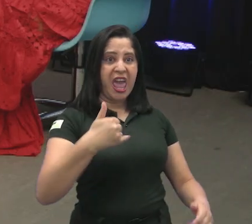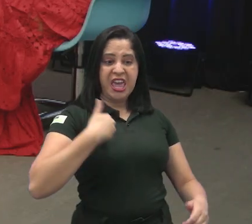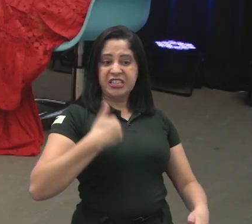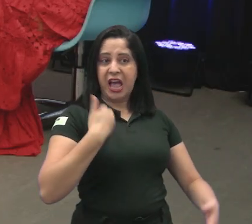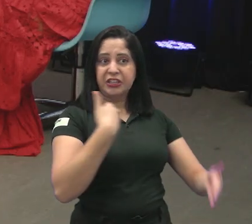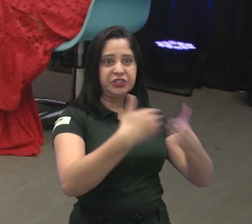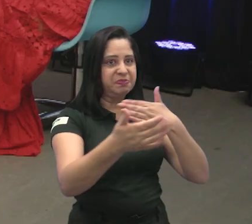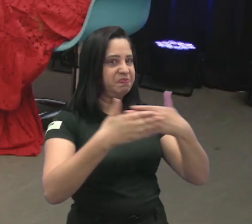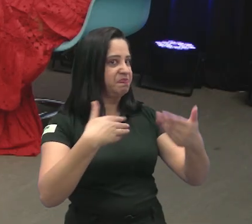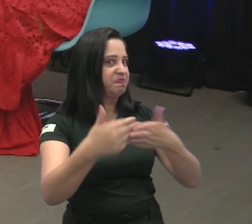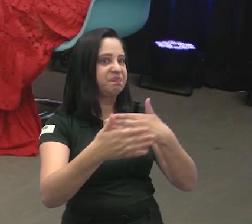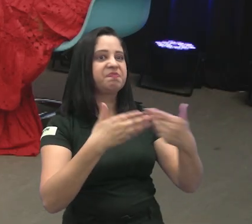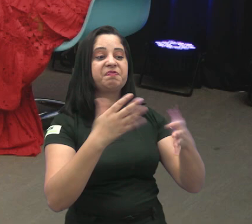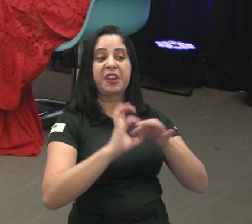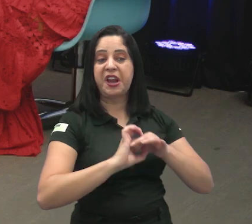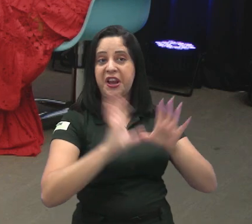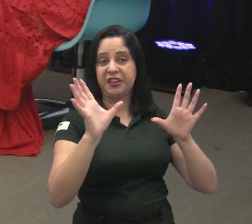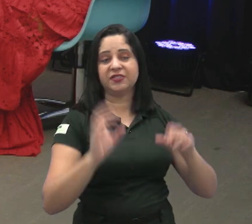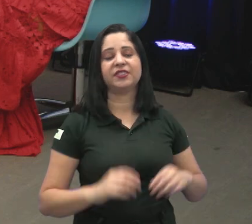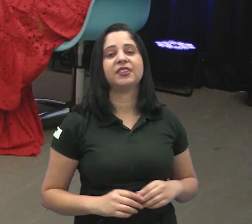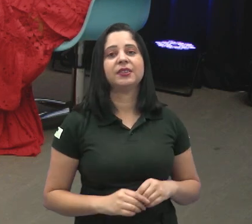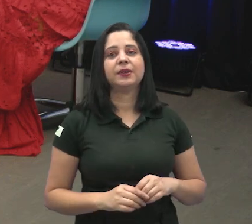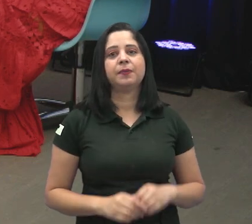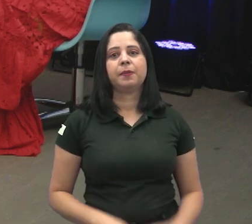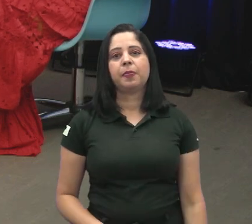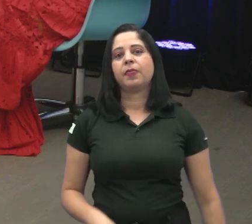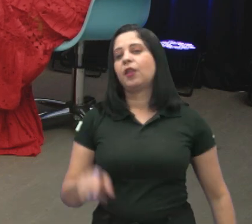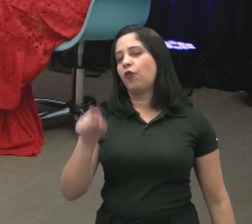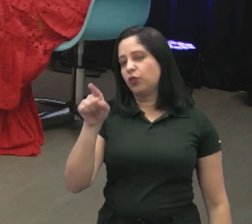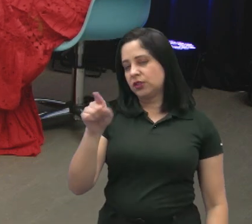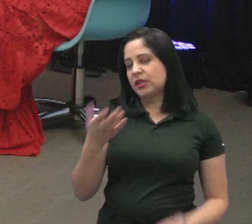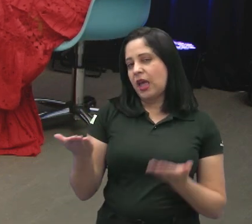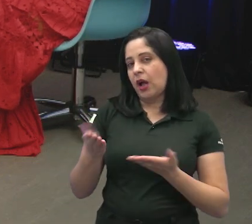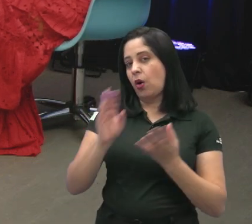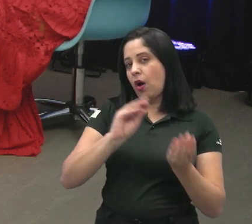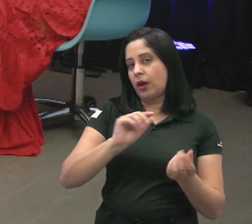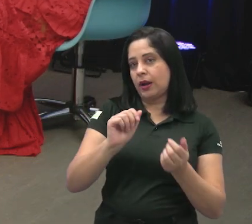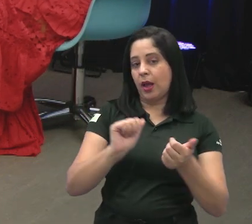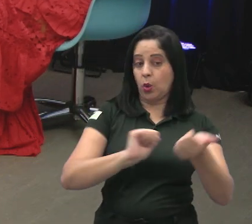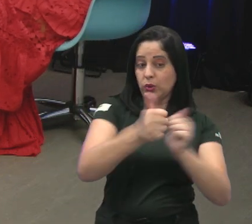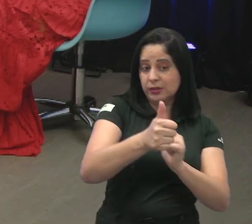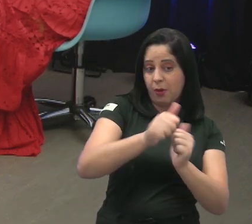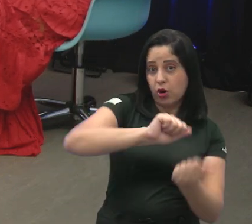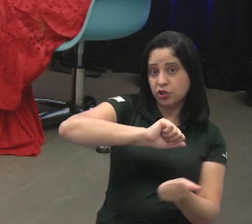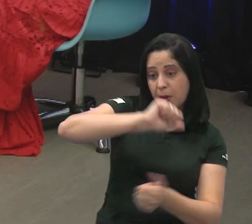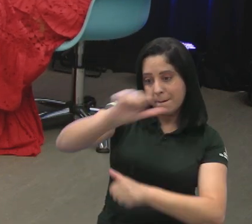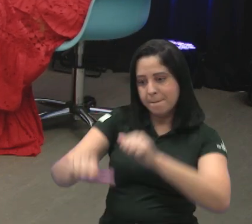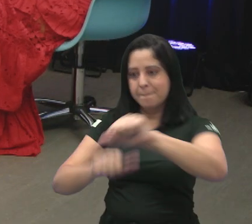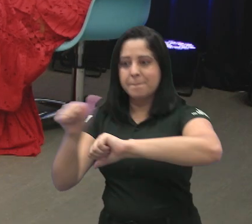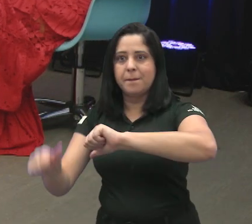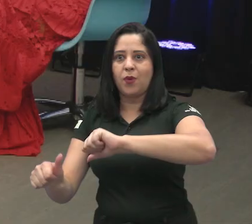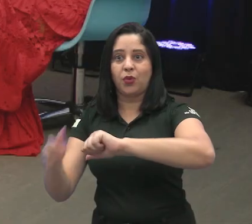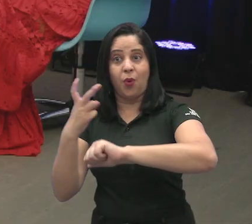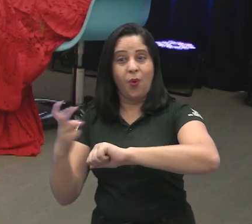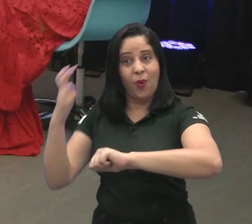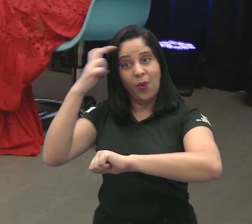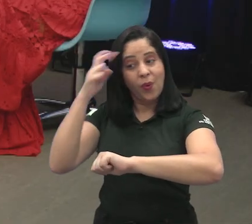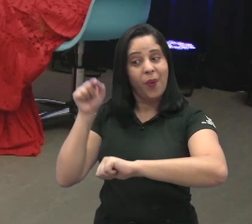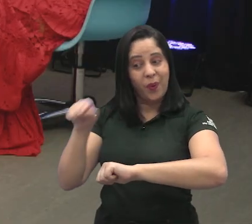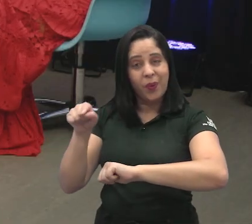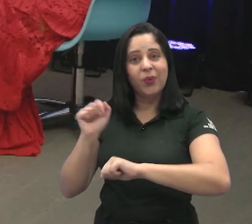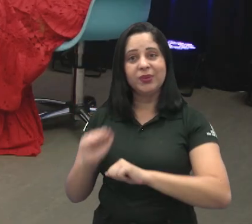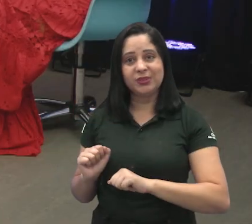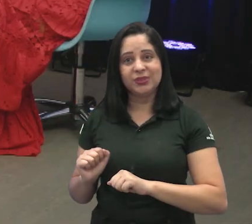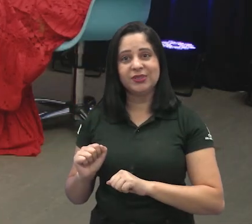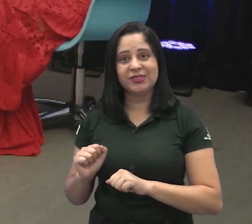idades. Muito bom. Vamos falar agora com o Bruno, que acabou de fazer essa transição, né? Saiu de um lugar que estava mais confortável para ele, veio para esse